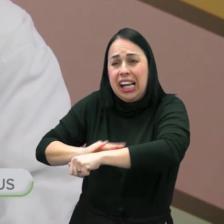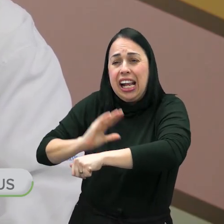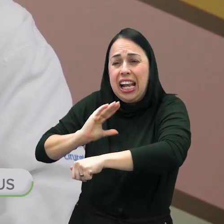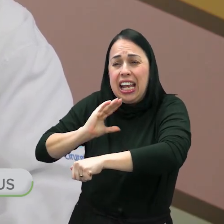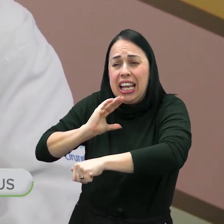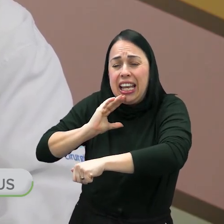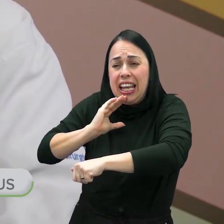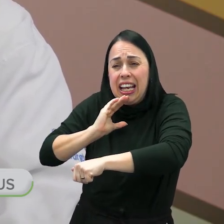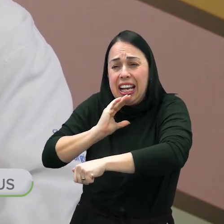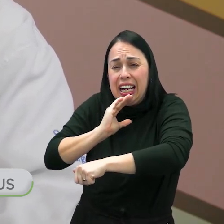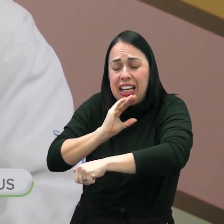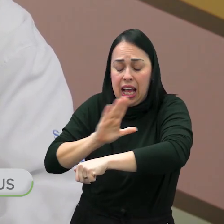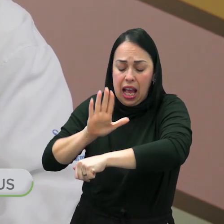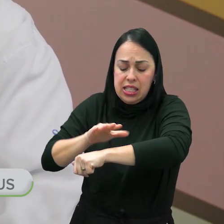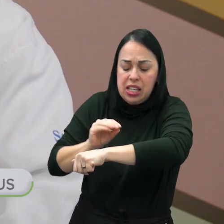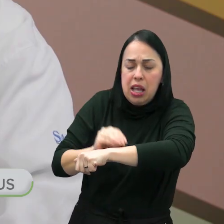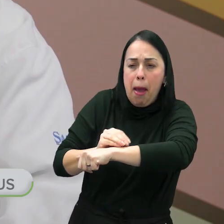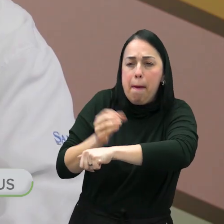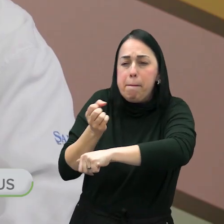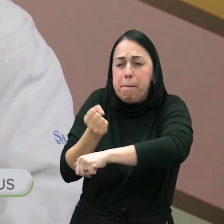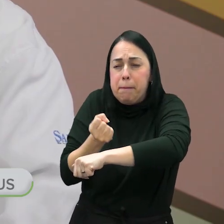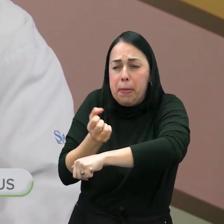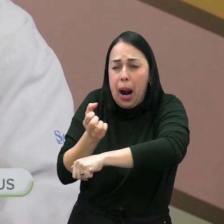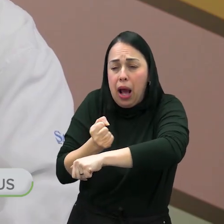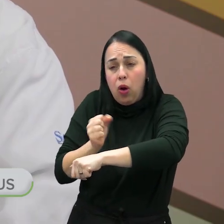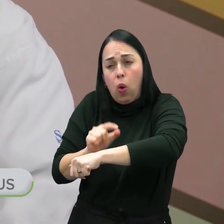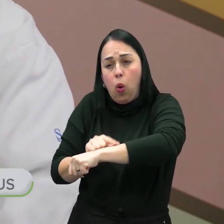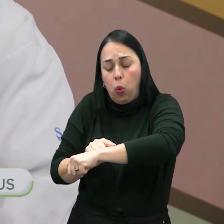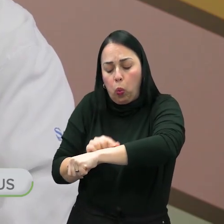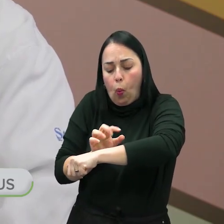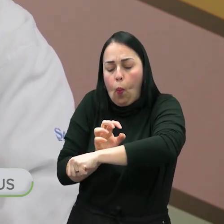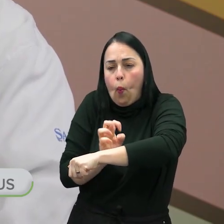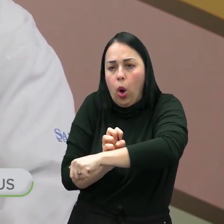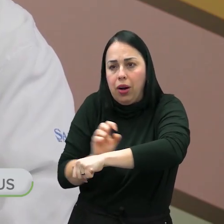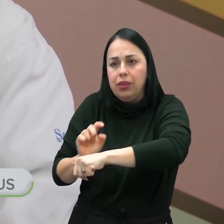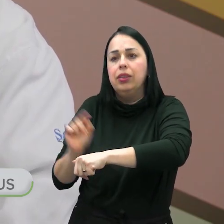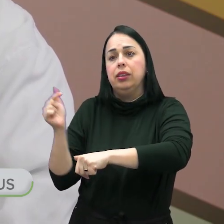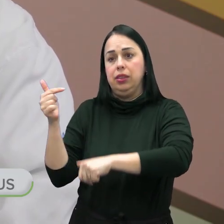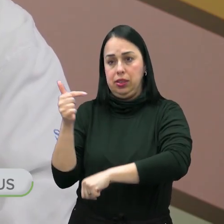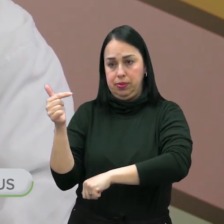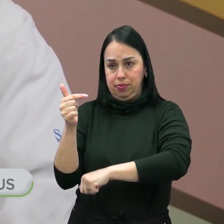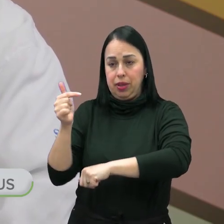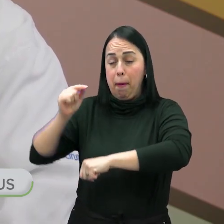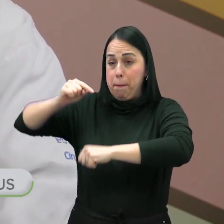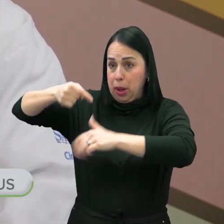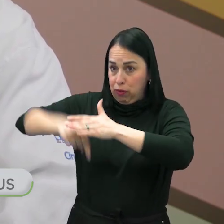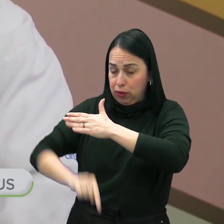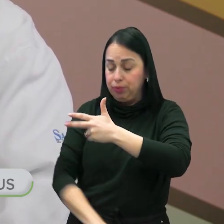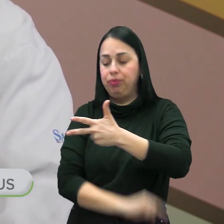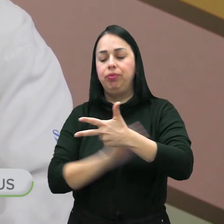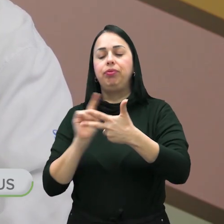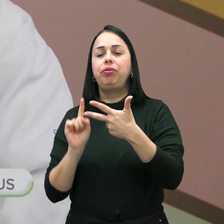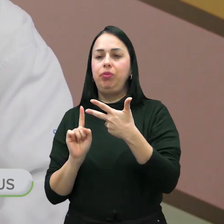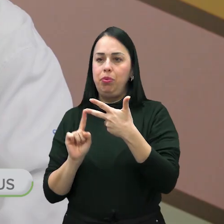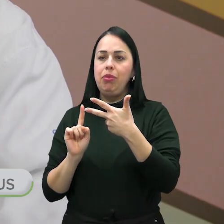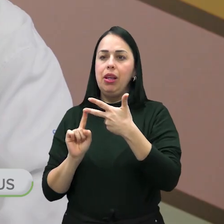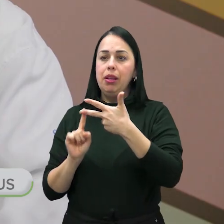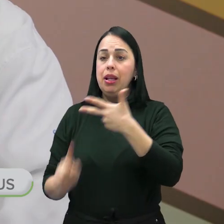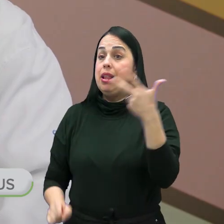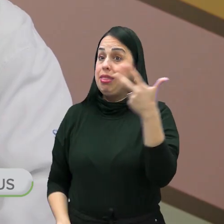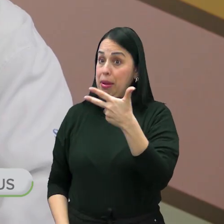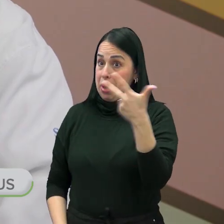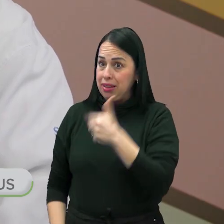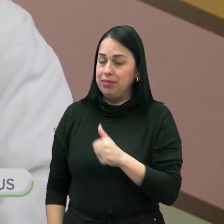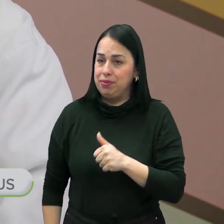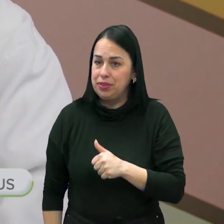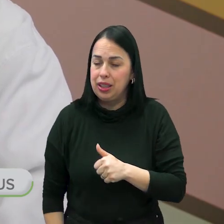fica então uma cor às vezes esbranquiçada ou pálida, é uma queimadura de segundo grau profundo. E temos também a queimadura de terceiro